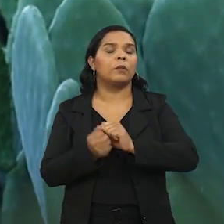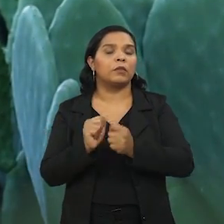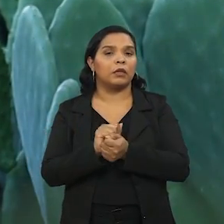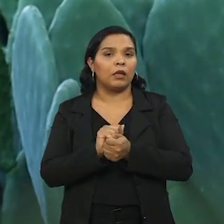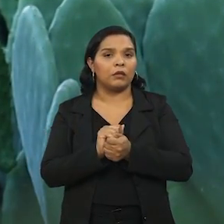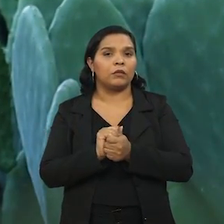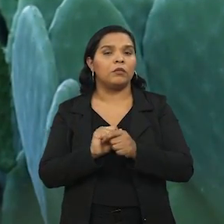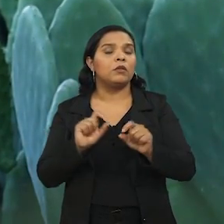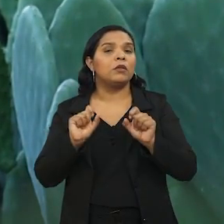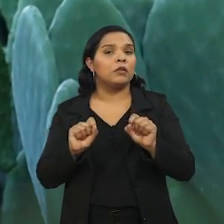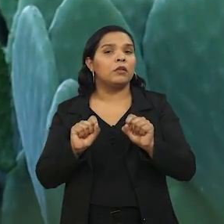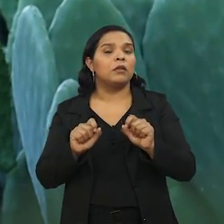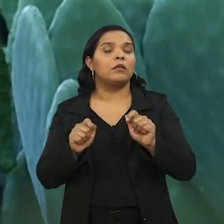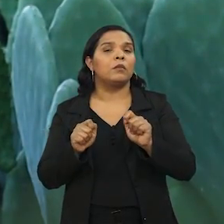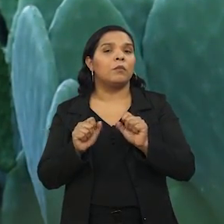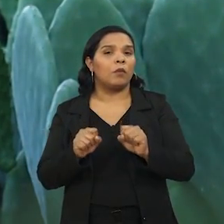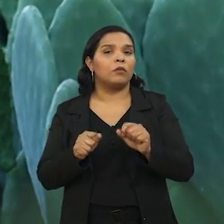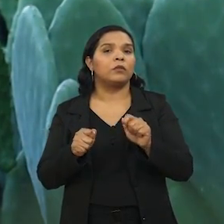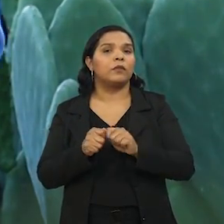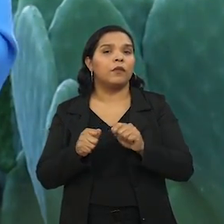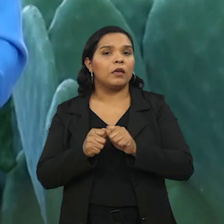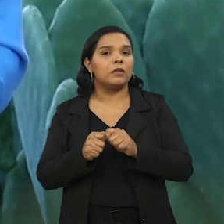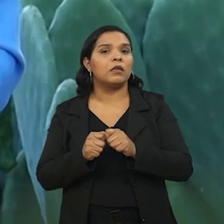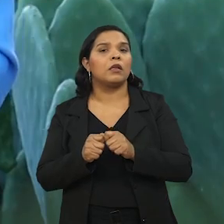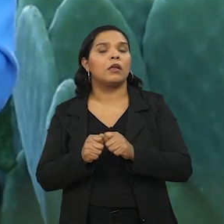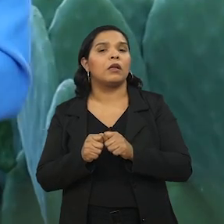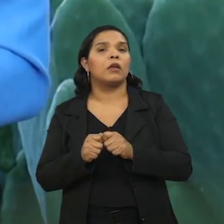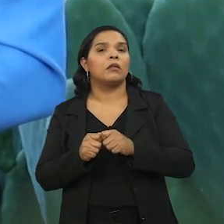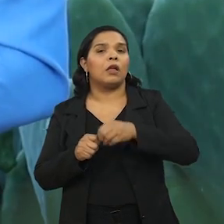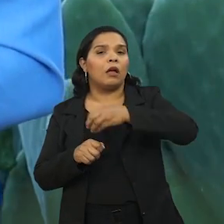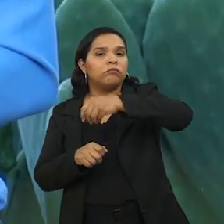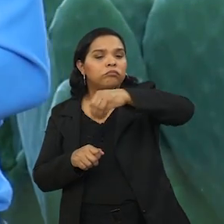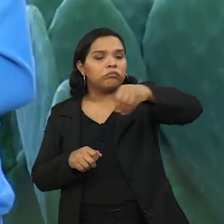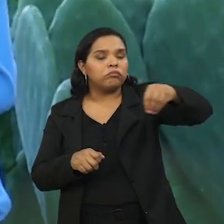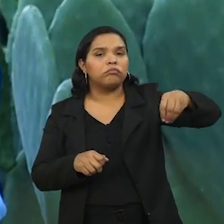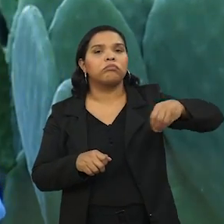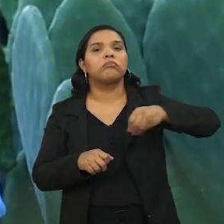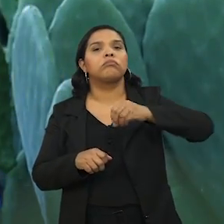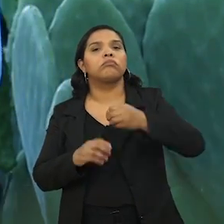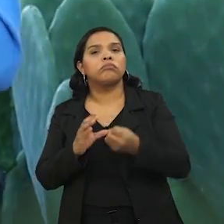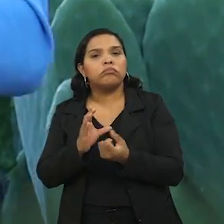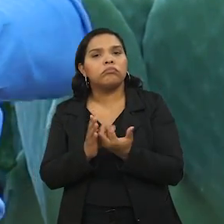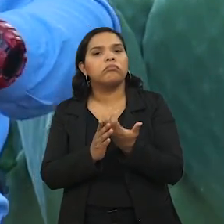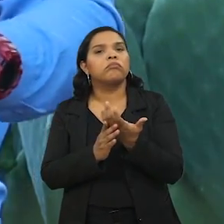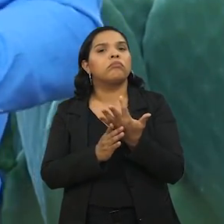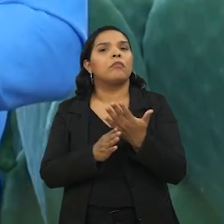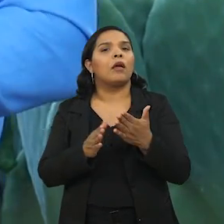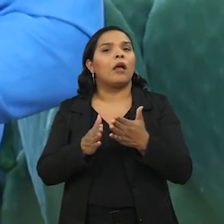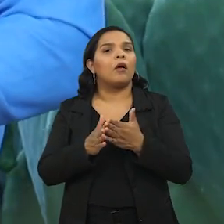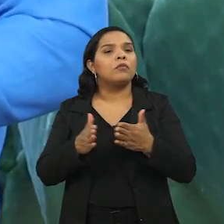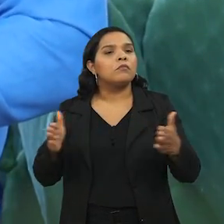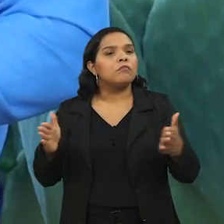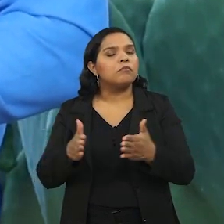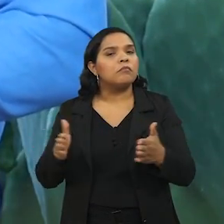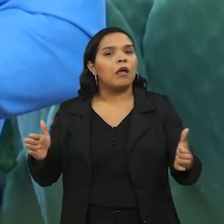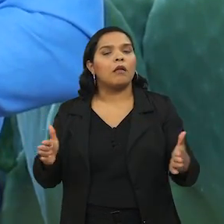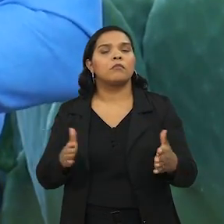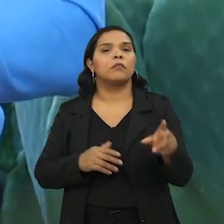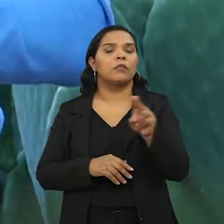para ele e o que ele vai fazer em termos de adubação, qual é a população de planta, o espaçamento que ele vai